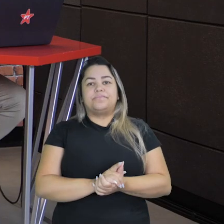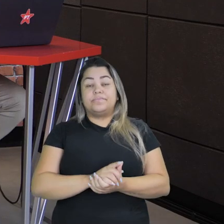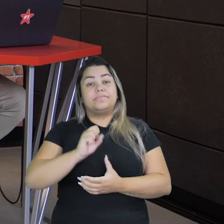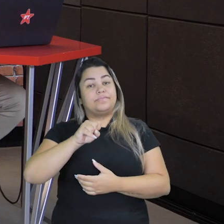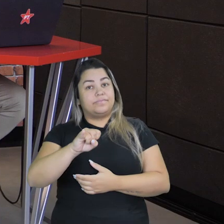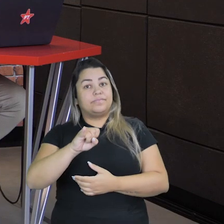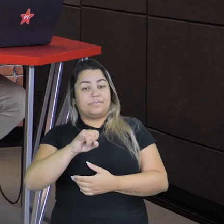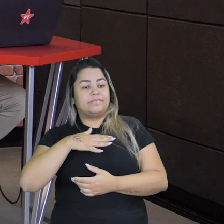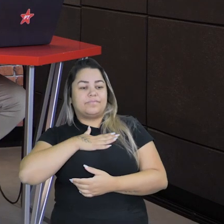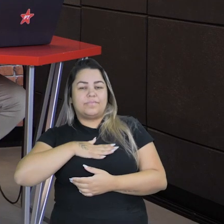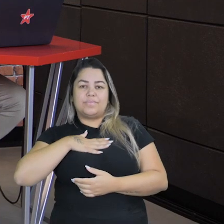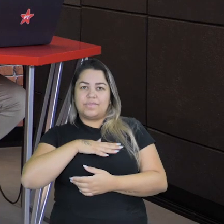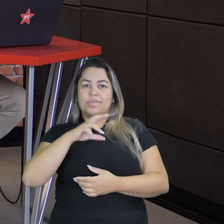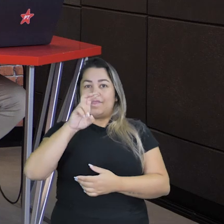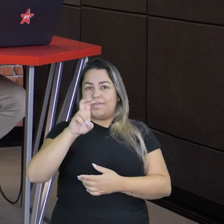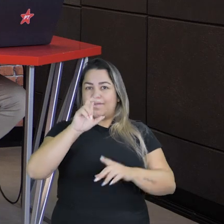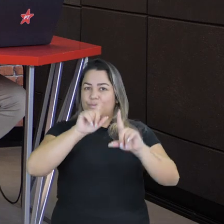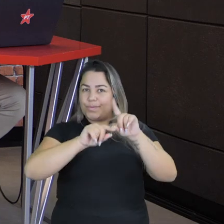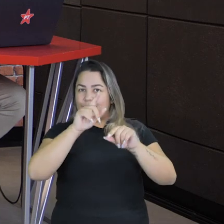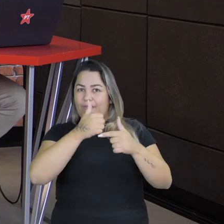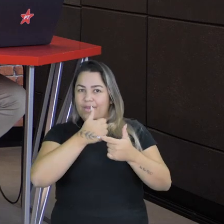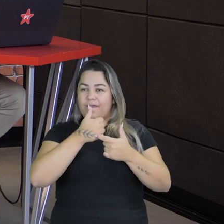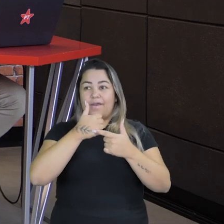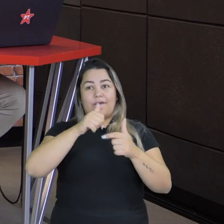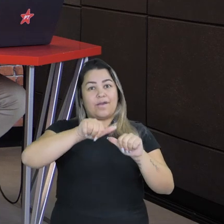nenhum episódio. Se você gostou, pode deixar 5